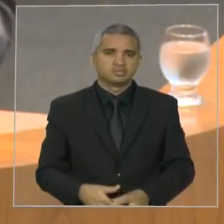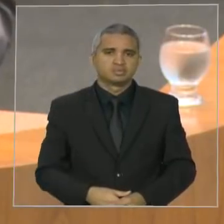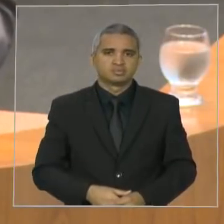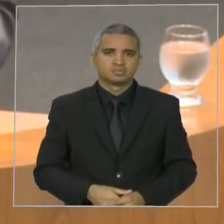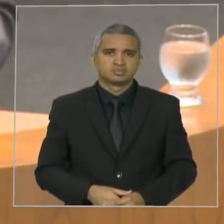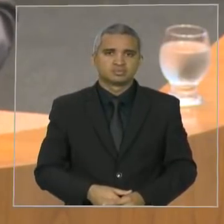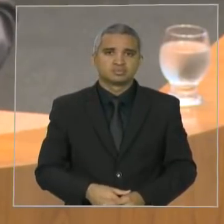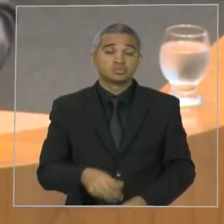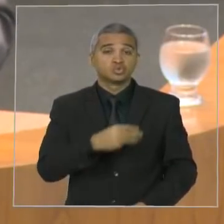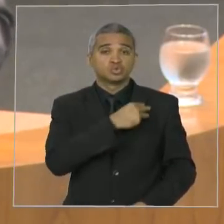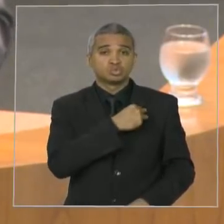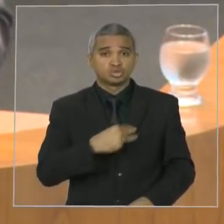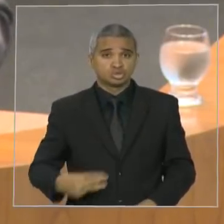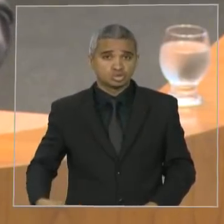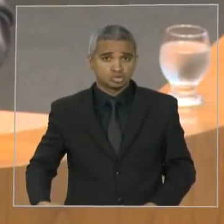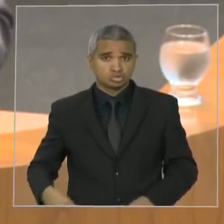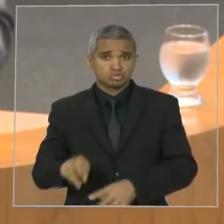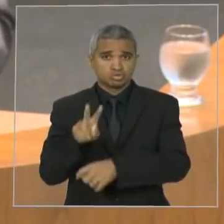Para